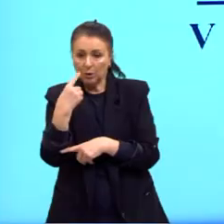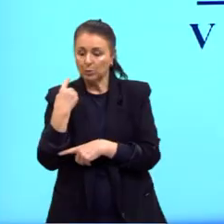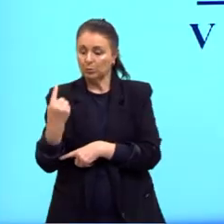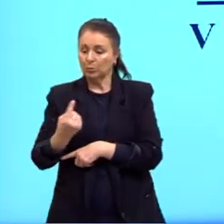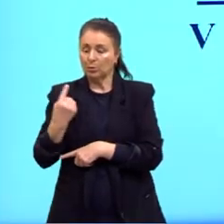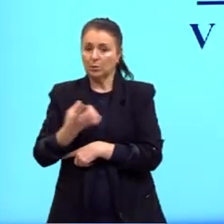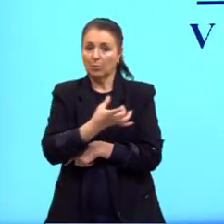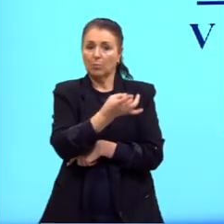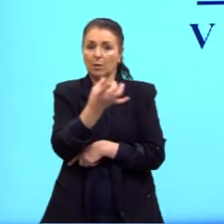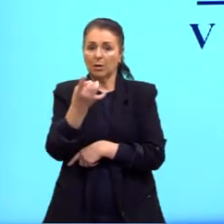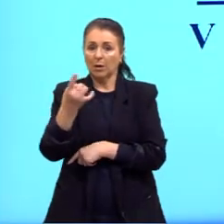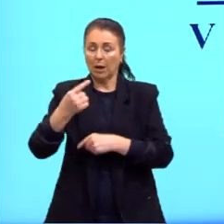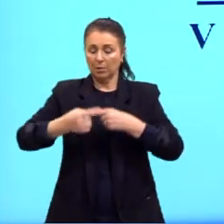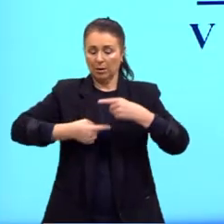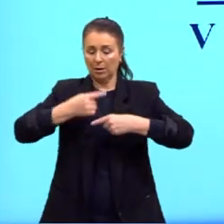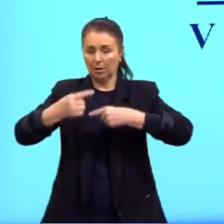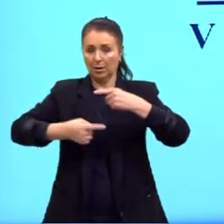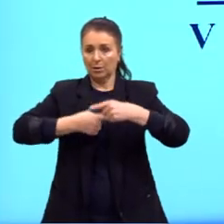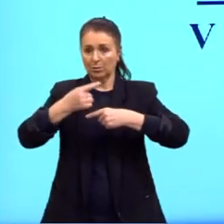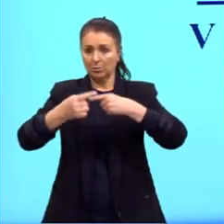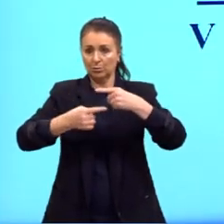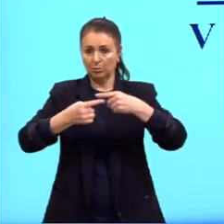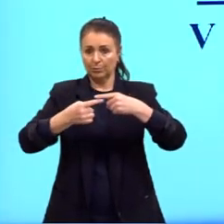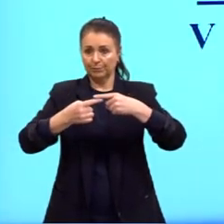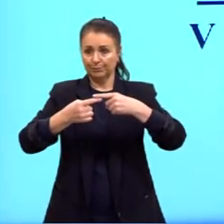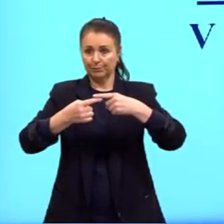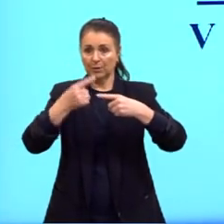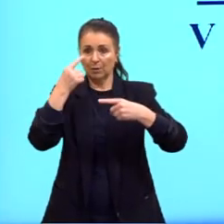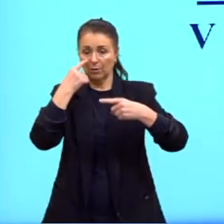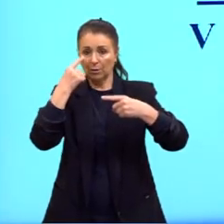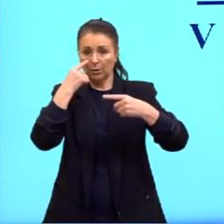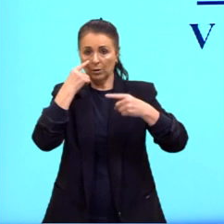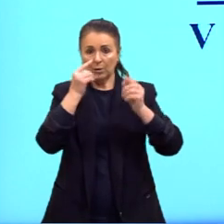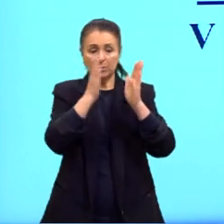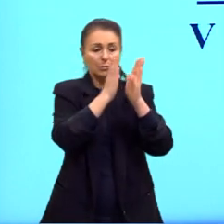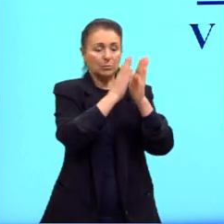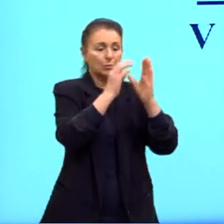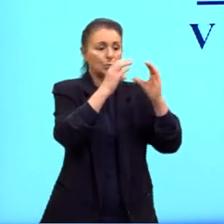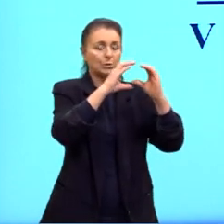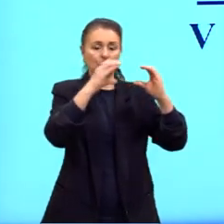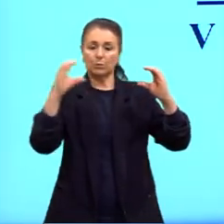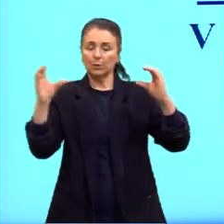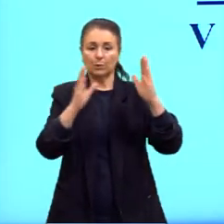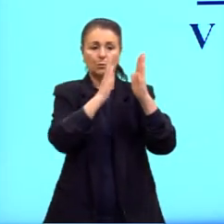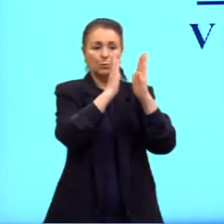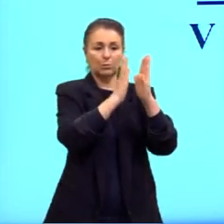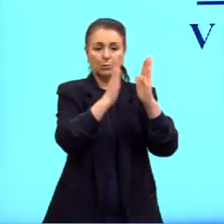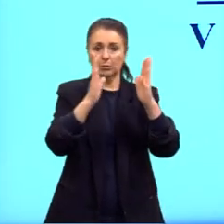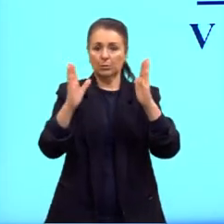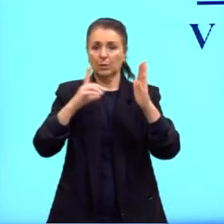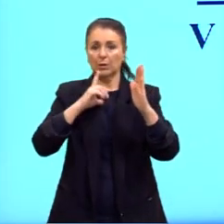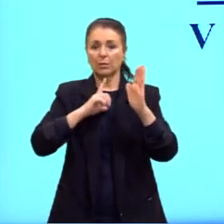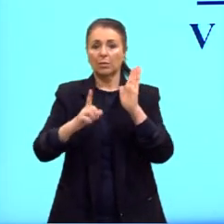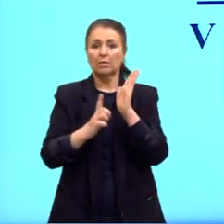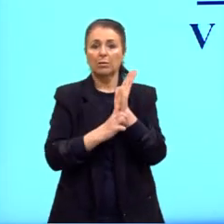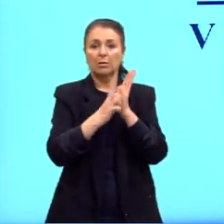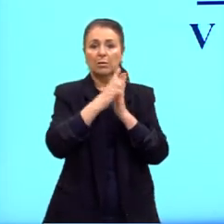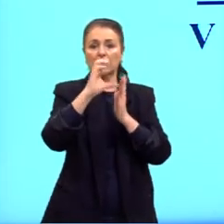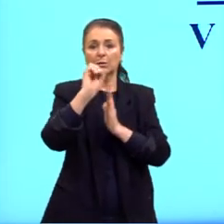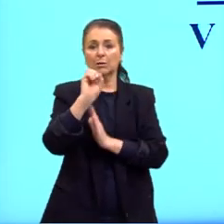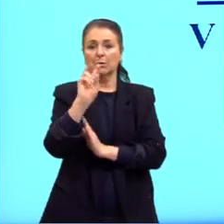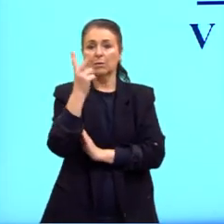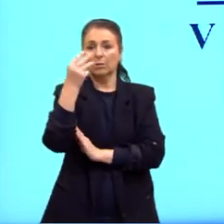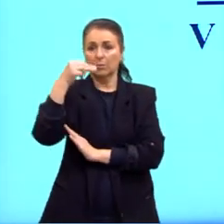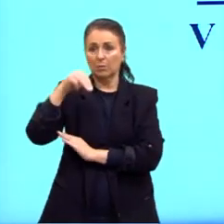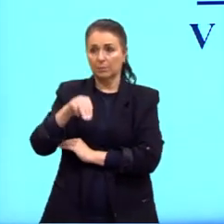isoladamente para cada resistor a gente acontece a mesma coisa no circuito em Série A gente tem o que a lei de um sendo aplicado em